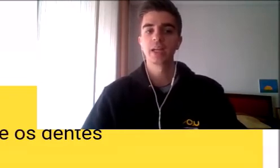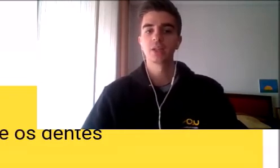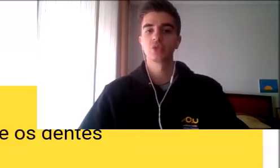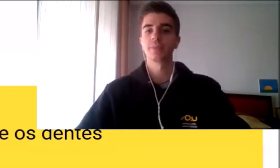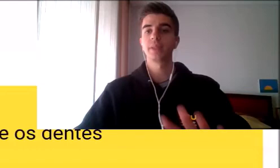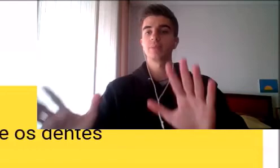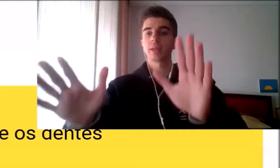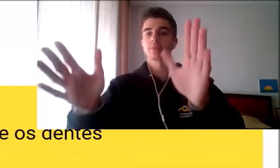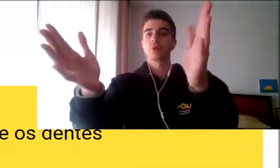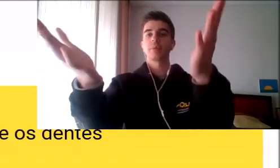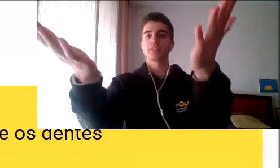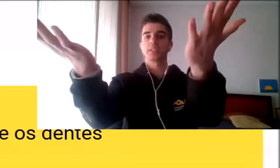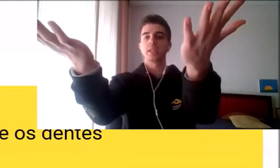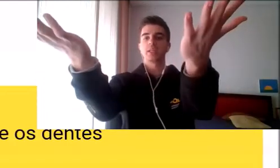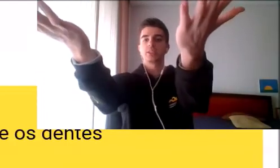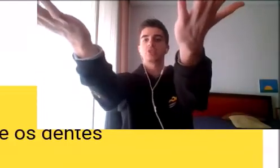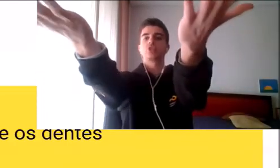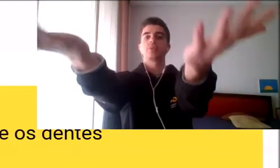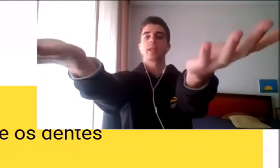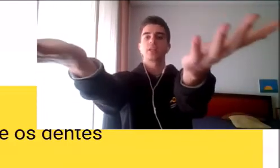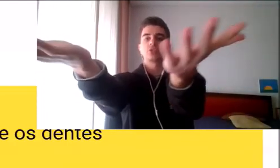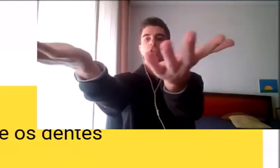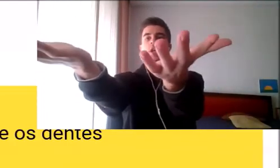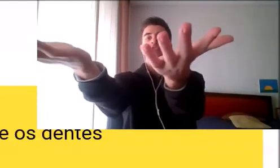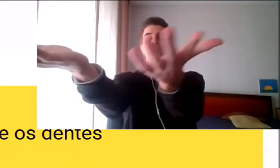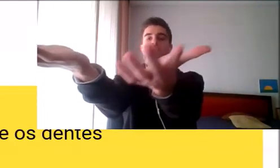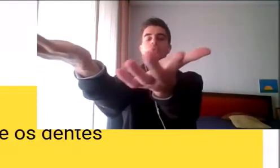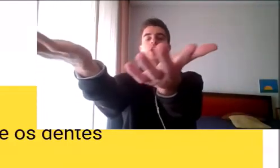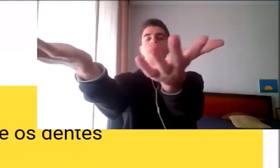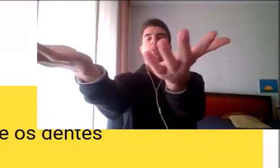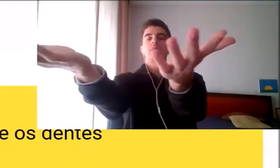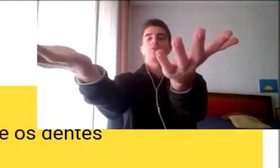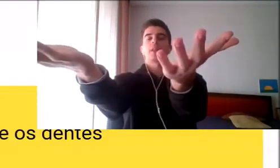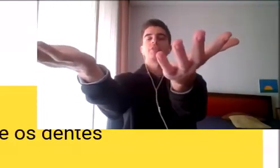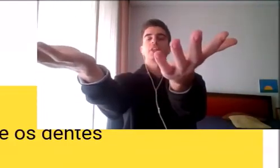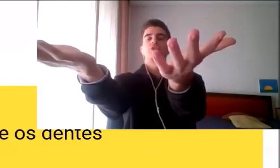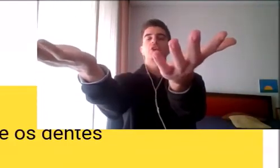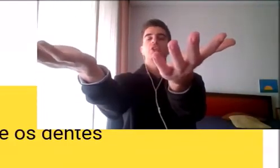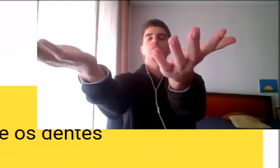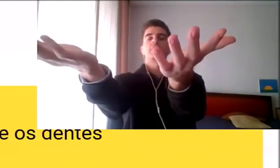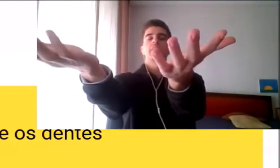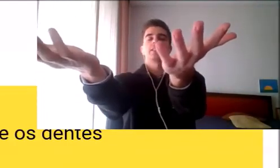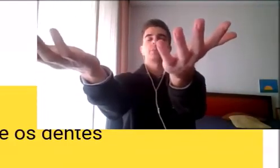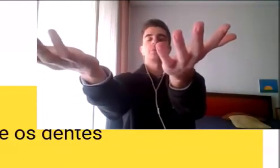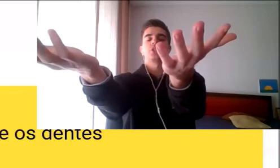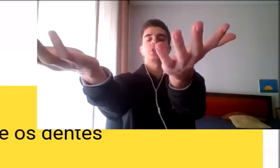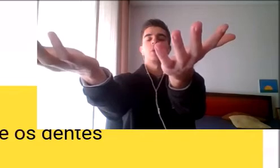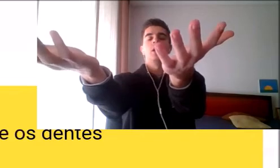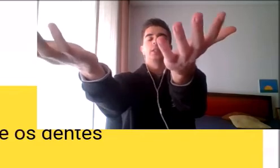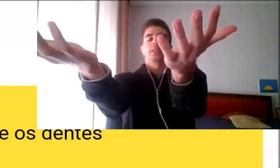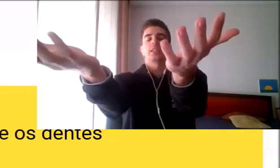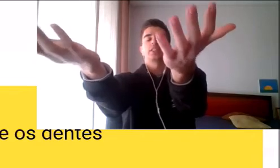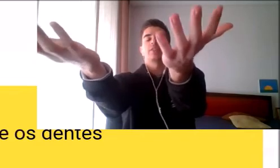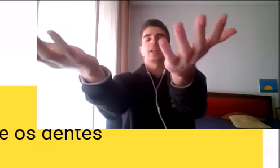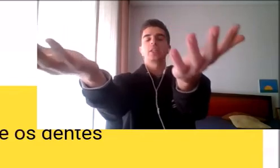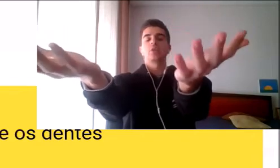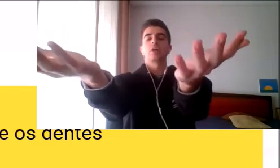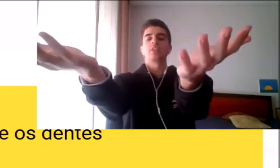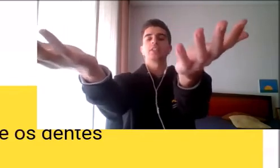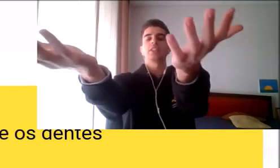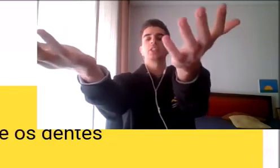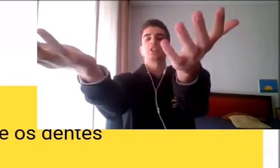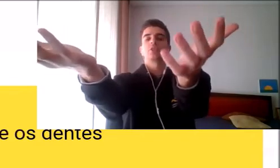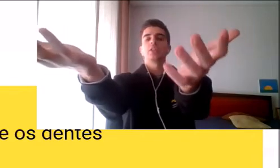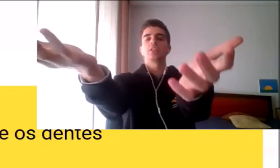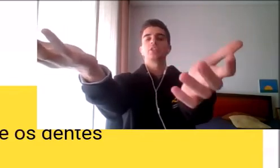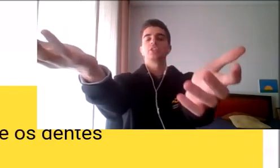Os braços, pedimos à pessoa para estender assim os dois braços e pedimos para ela fechar os olhos e aguentar esta posição. Se ela estiver a ter um